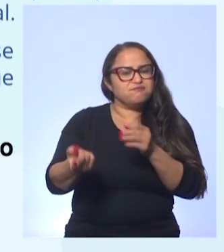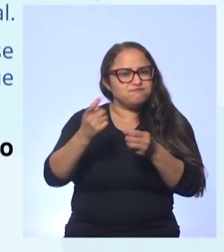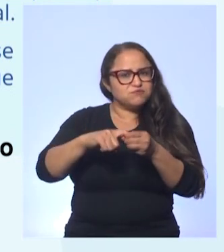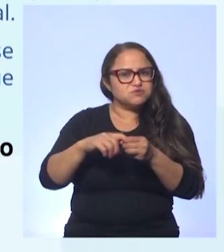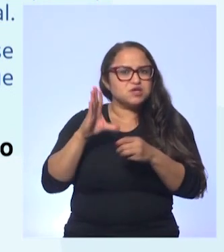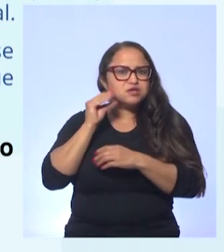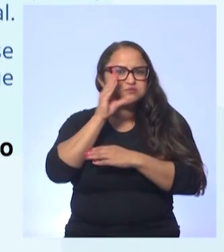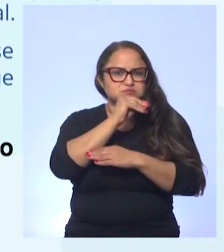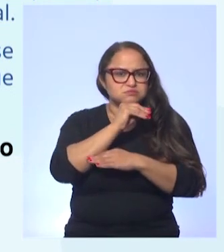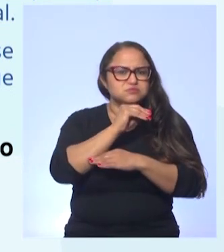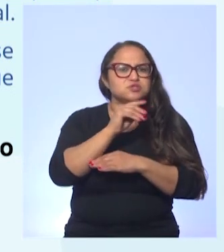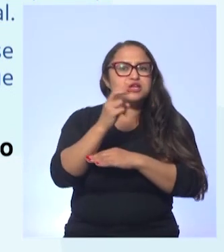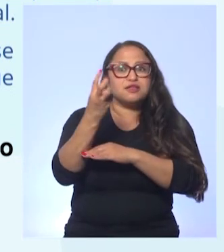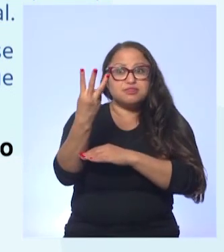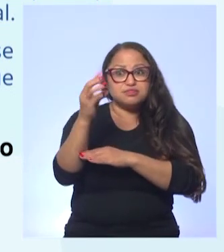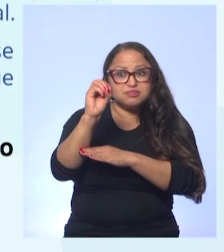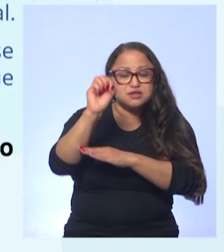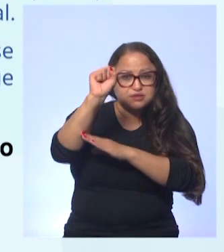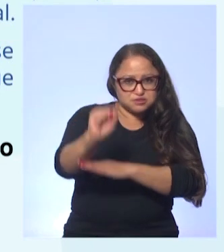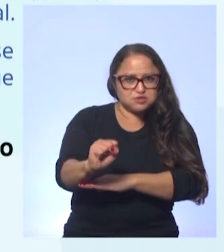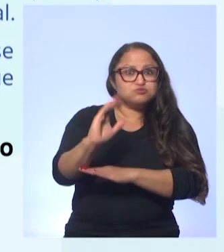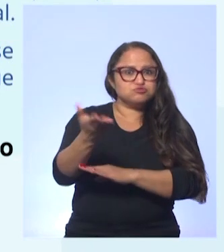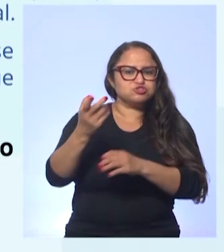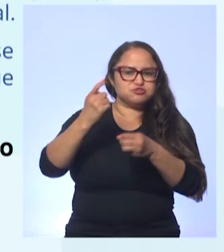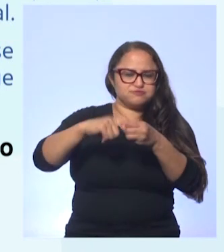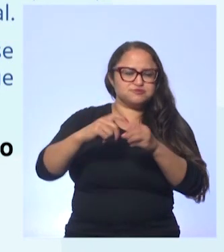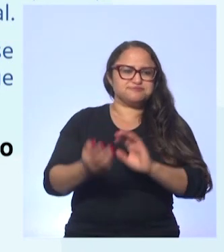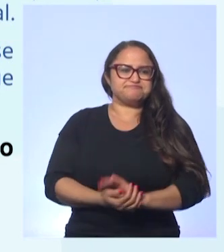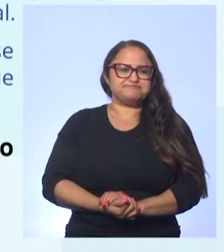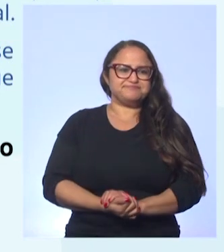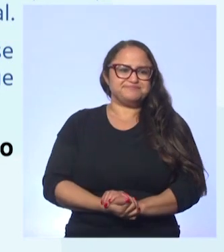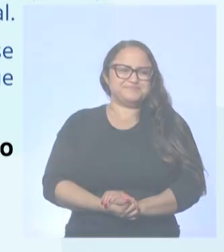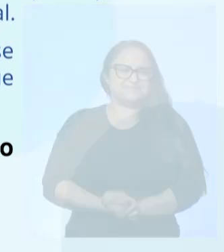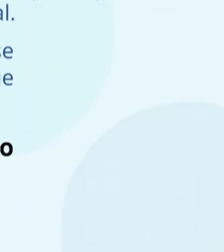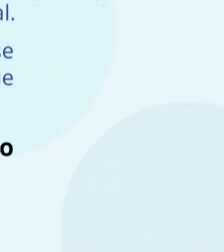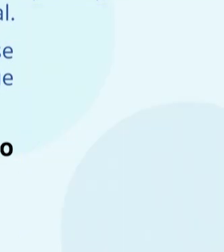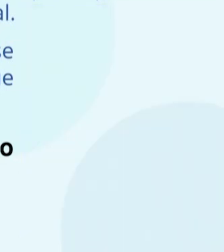mais 30 segundos, então, e a gente já volta. Vamos lá?